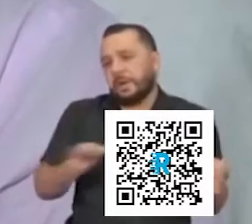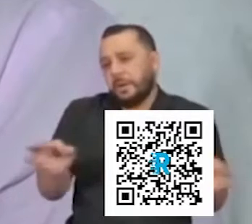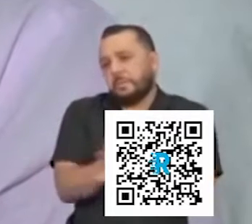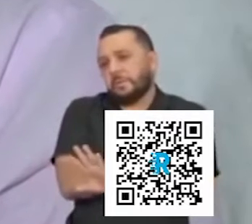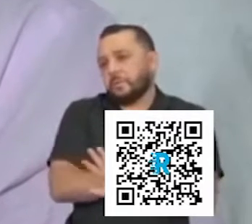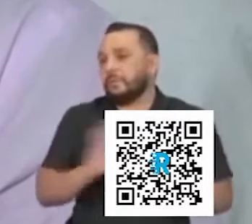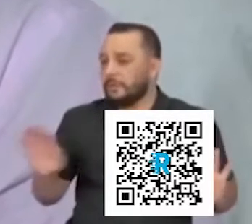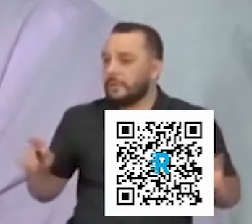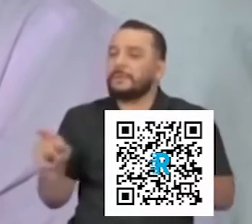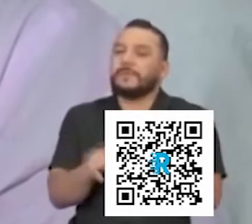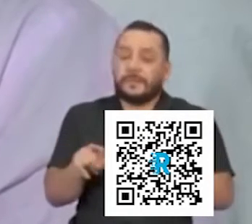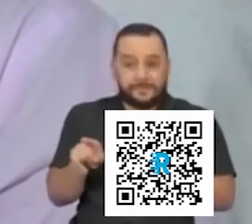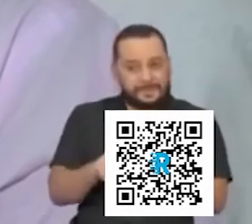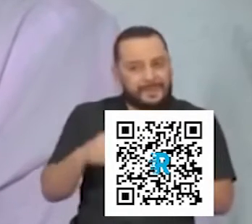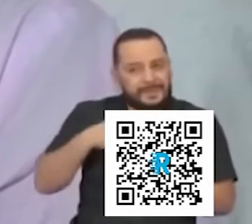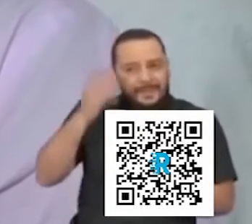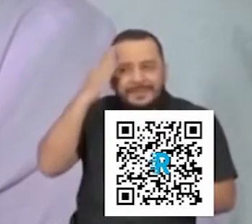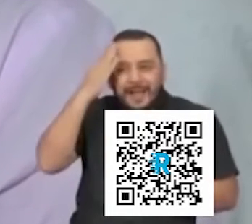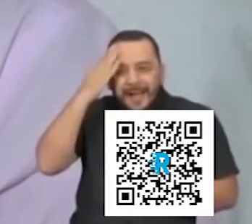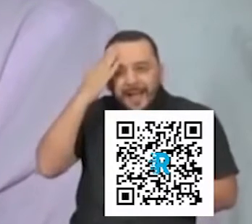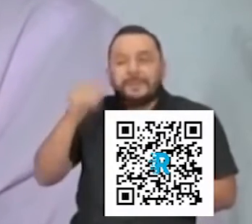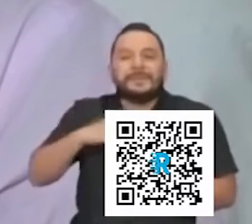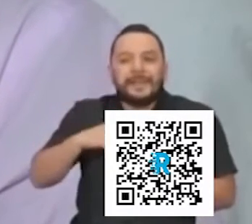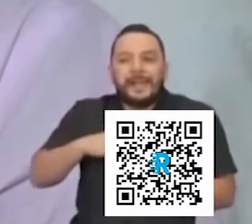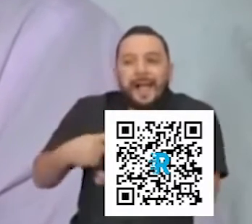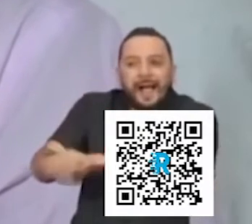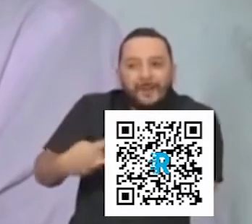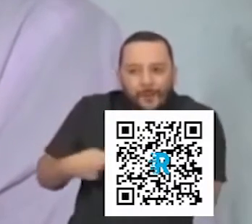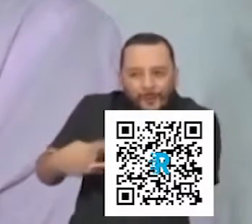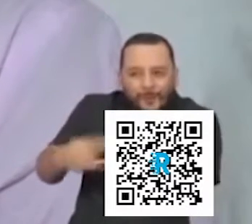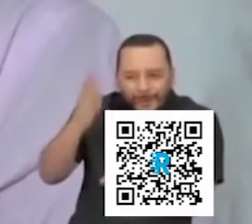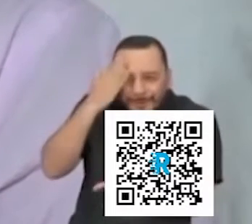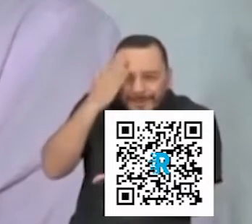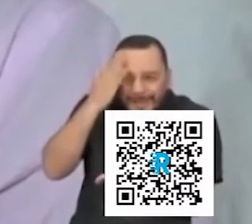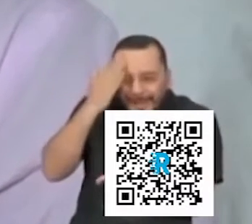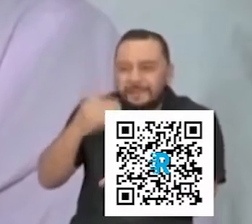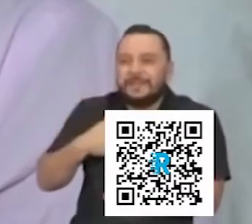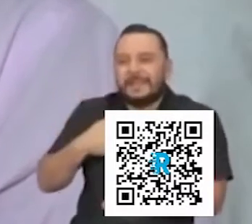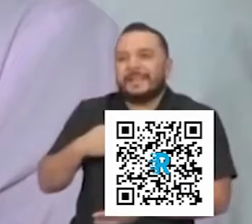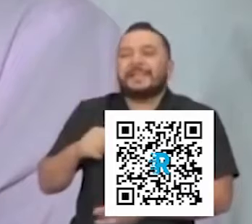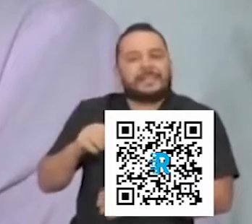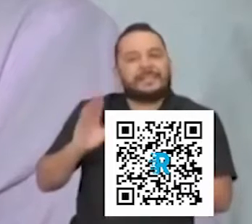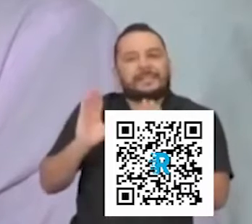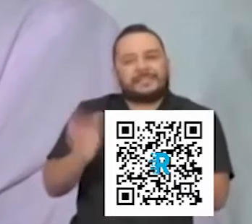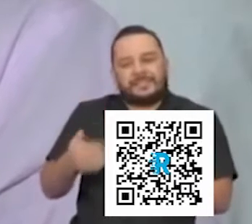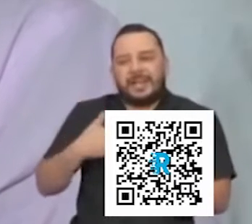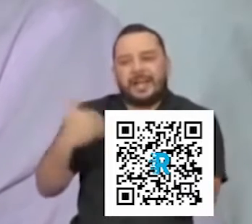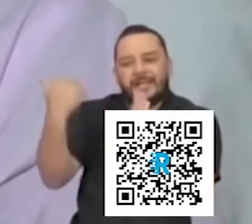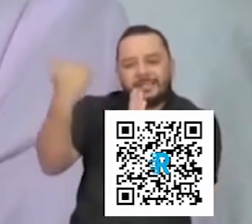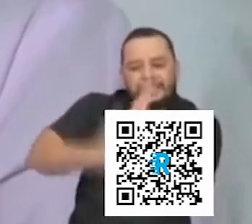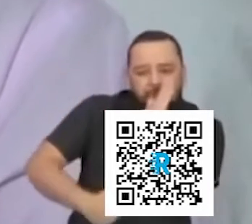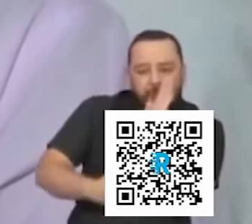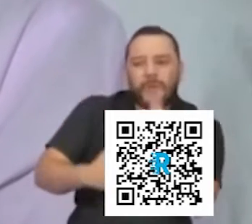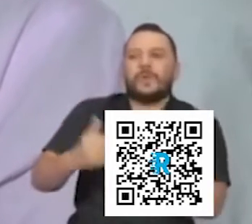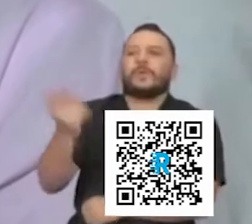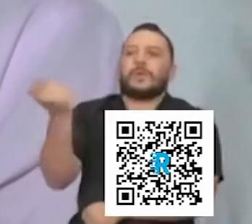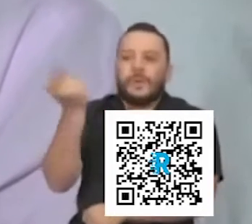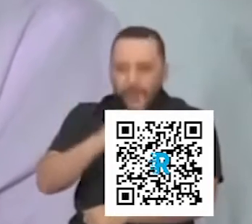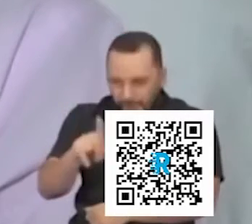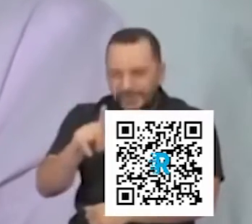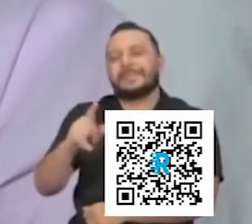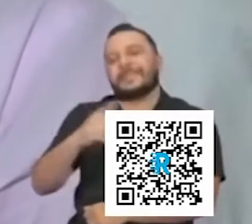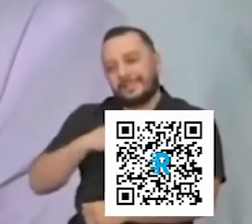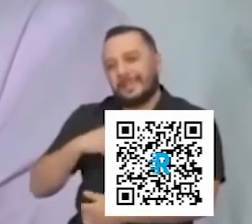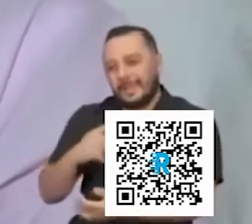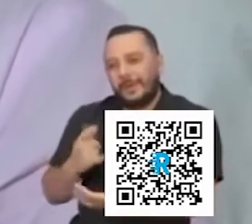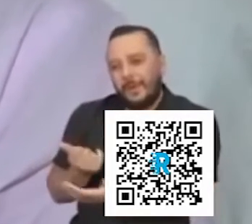no final do ano, nós temos sempre aqueles feirões limpa-nome, onde você tem descontos expressivos para recolocar o seu nome no